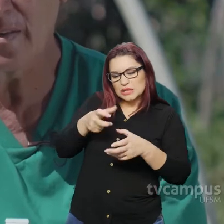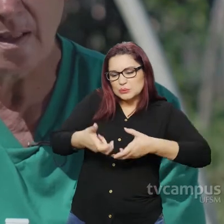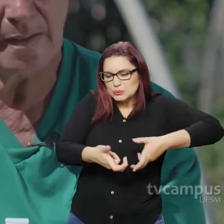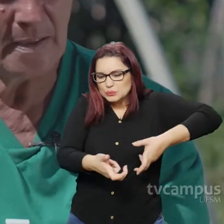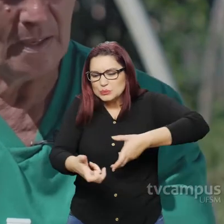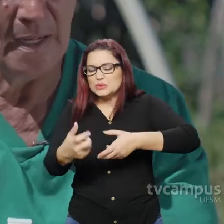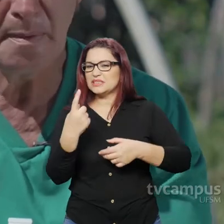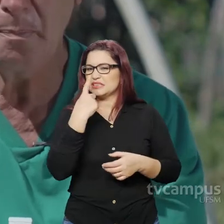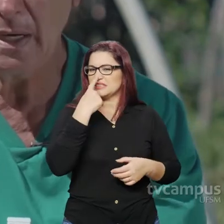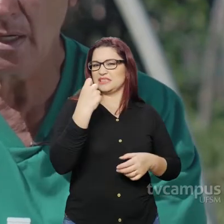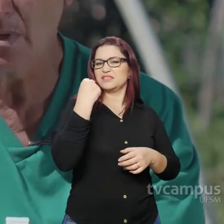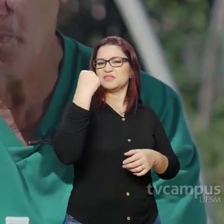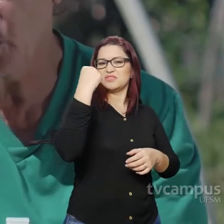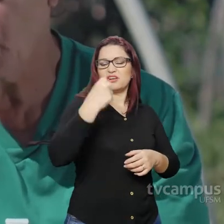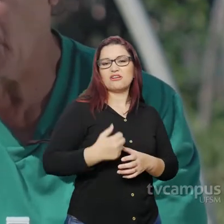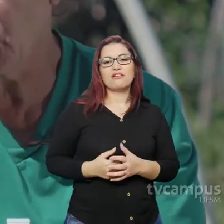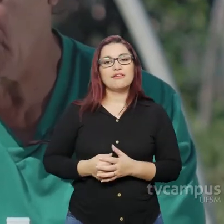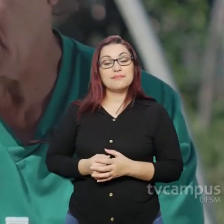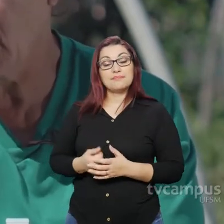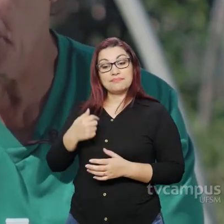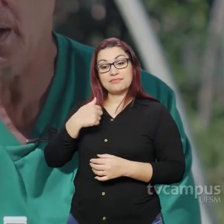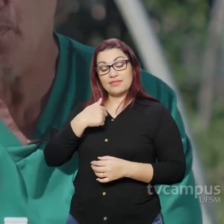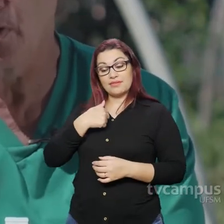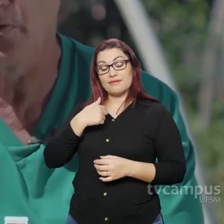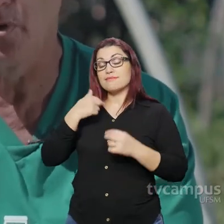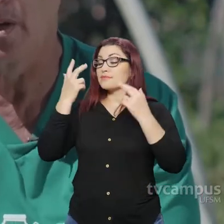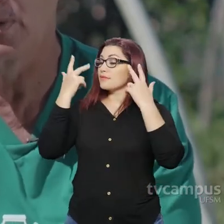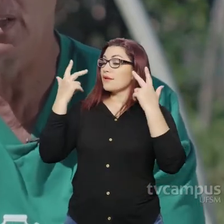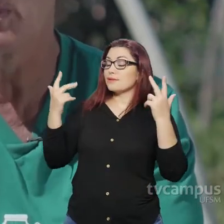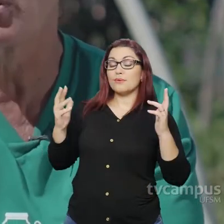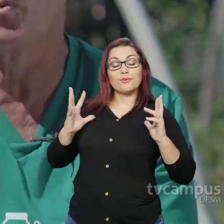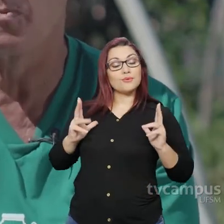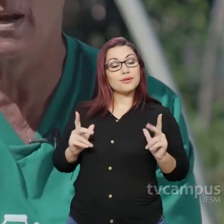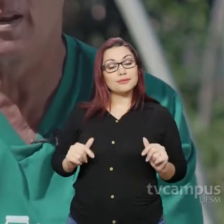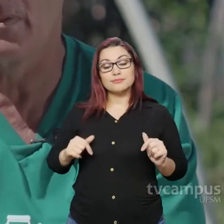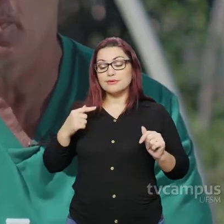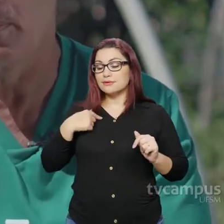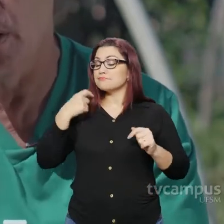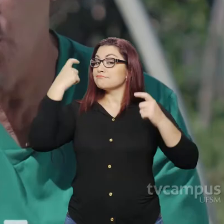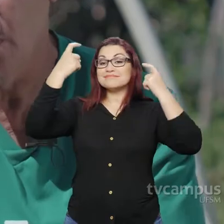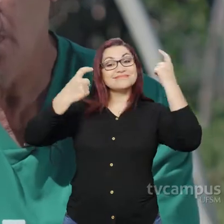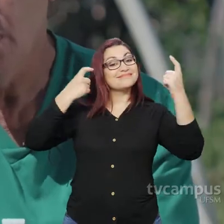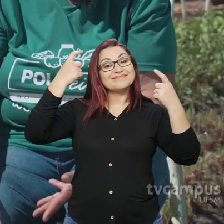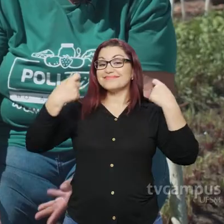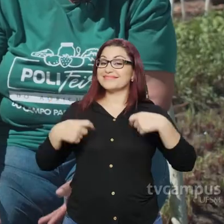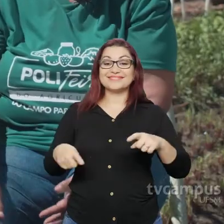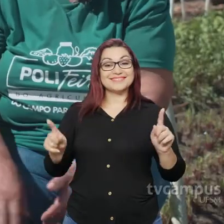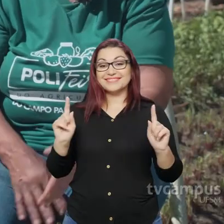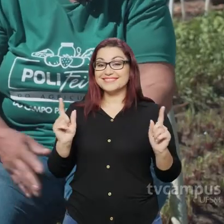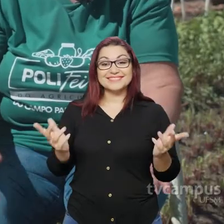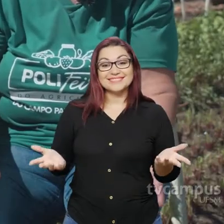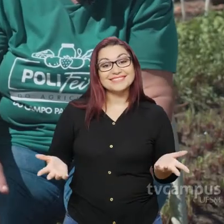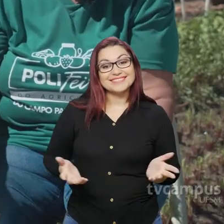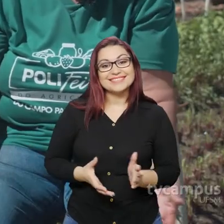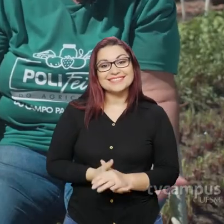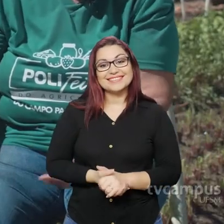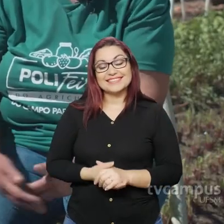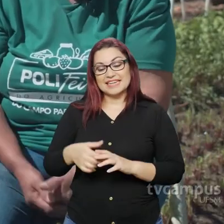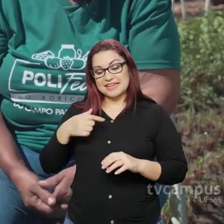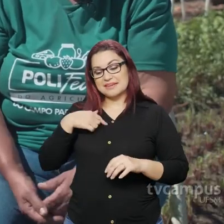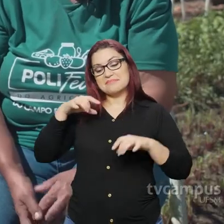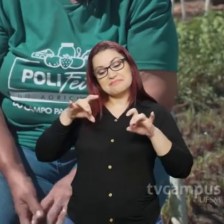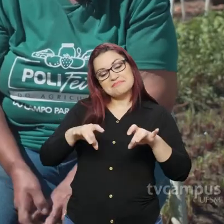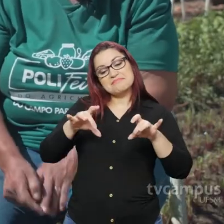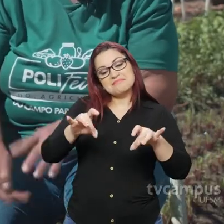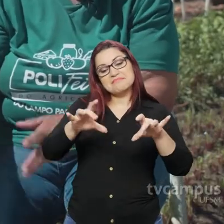aí e limpa não. Limpa tu pode chegar ali, pegar uma folha, não precisa te preocupar em lavar uma mão e lidar com coisas. Não, tu tem que